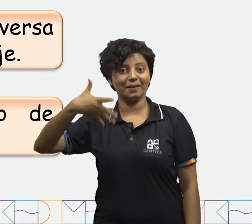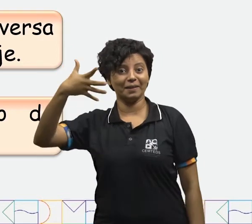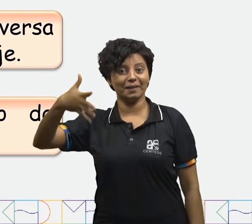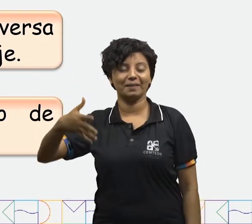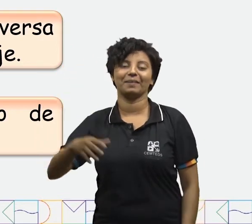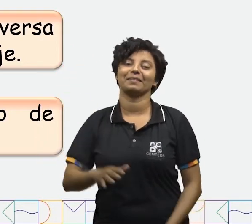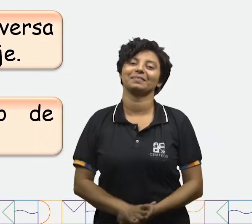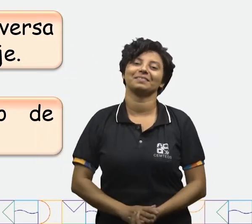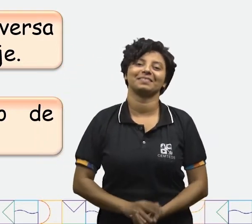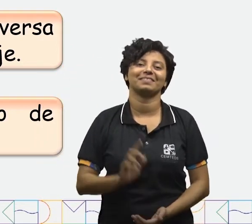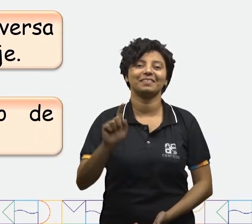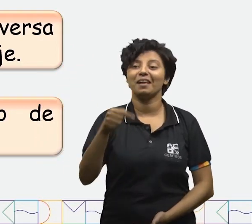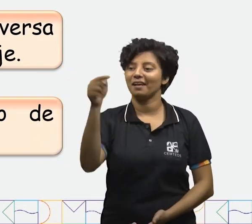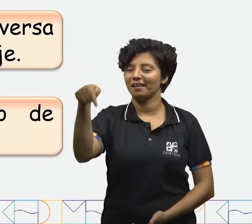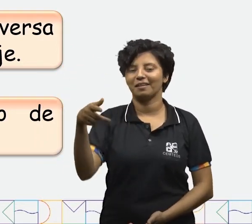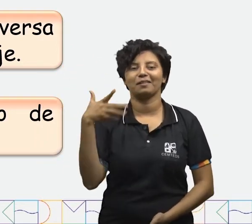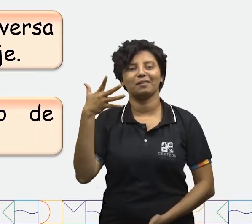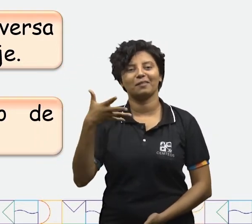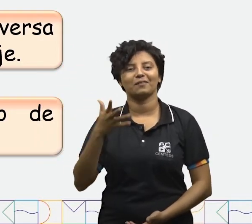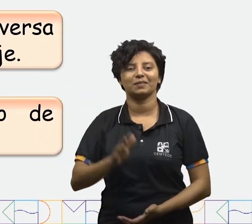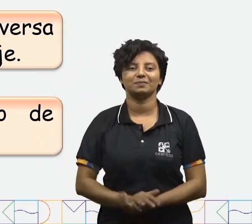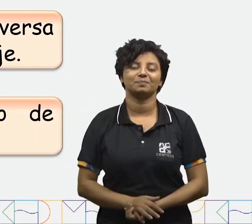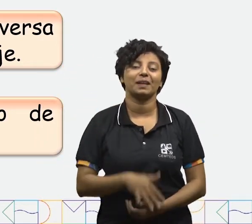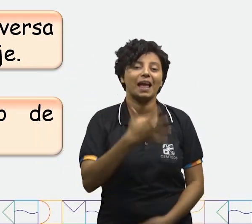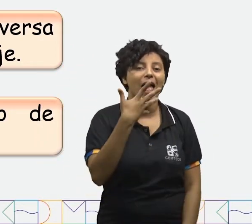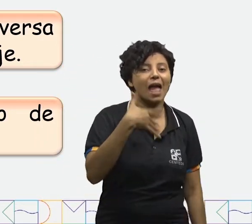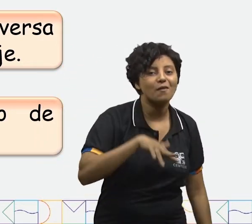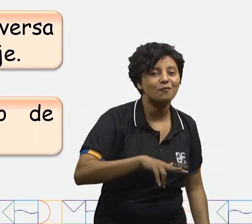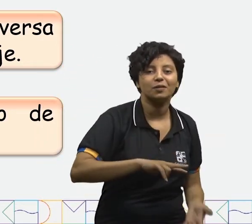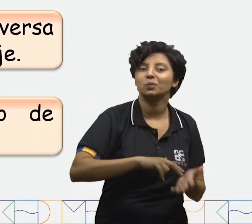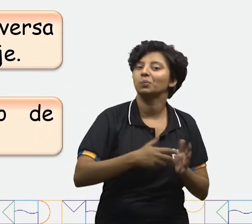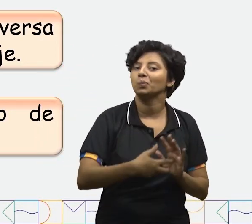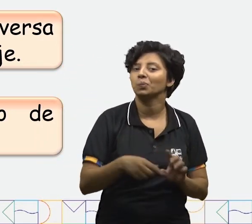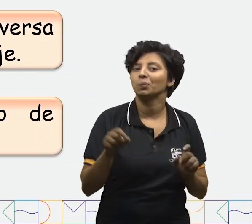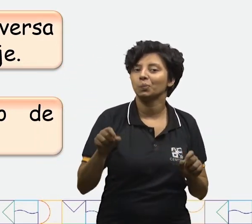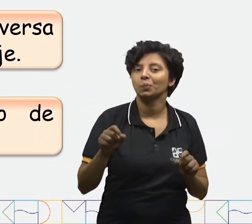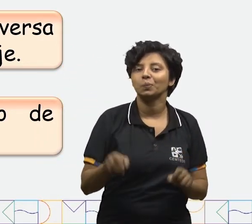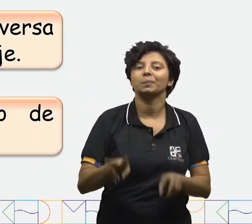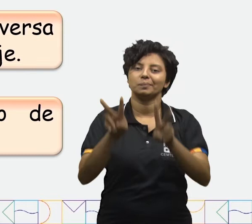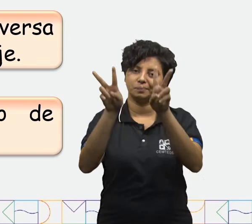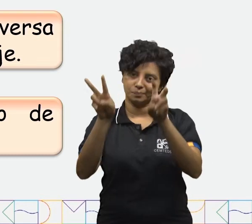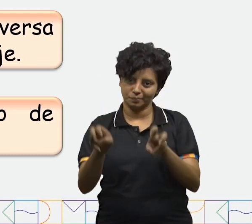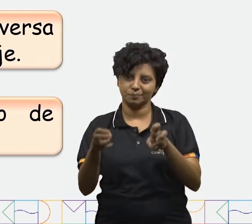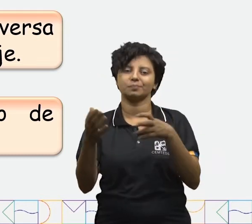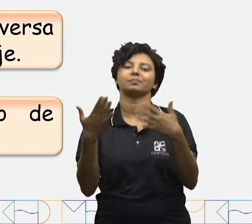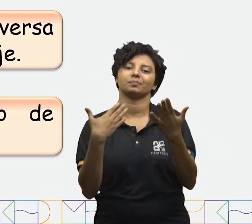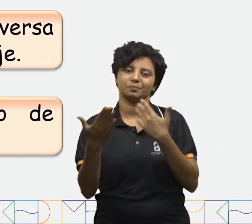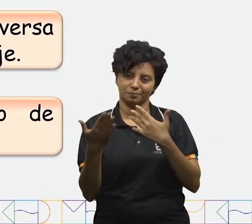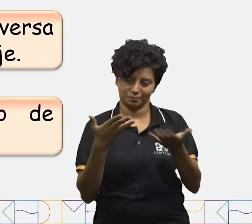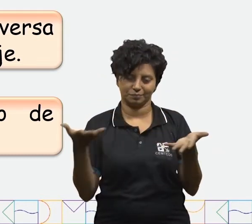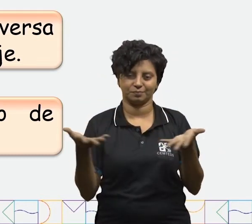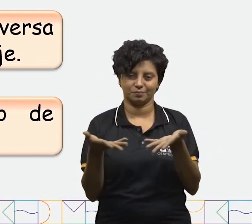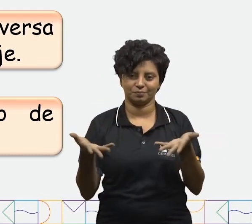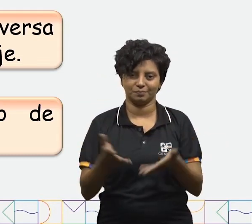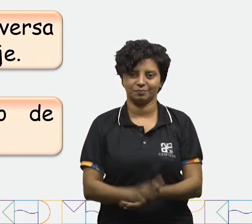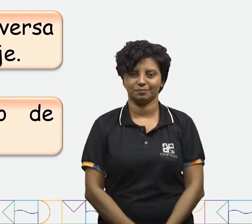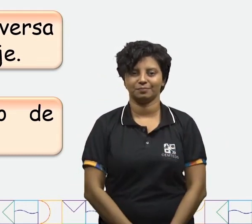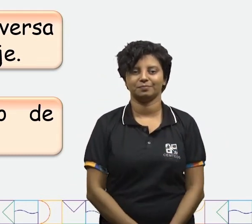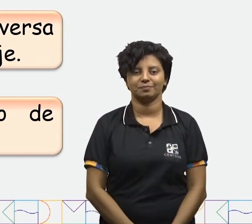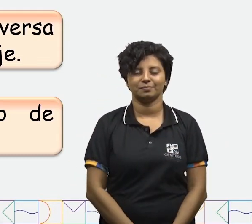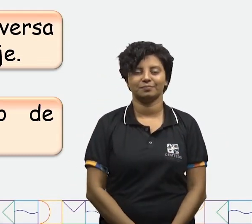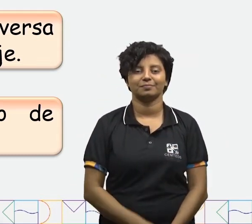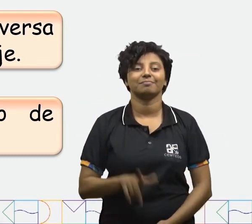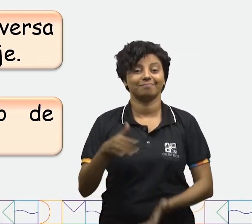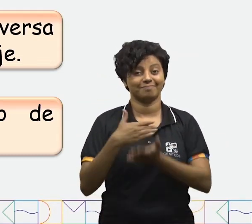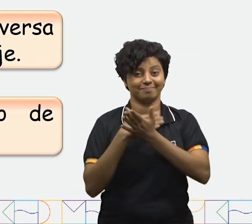de fala de alguém, a vez do outro falar. E infância nada mais é o assunto da conversa espontânea na aula de